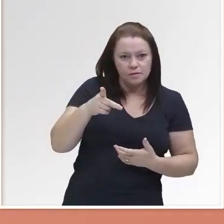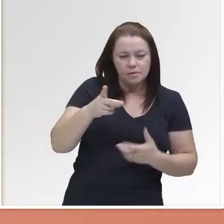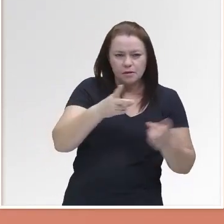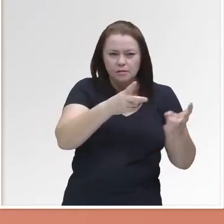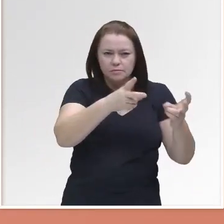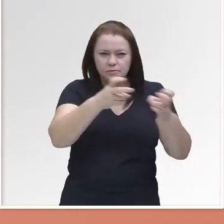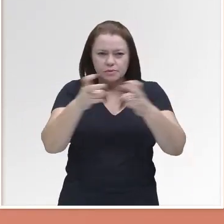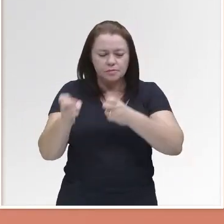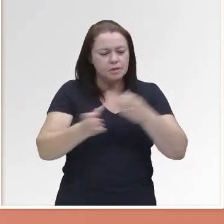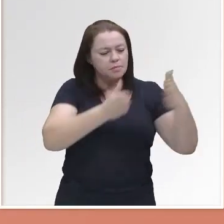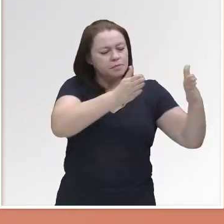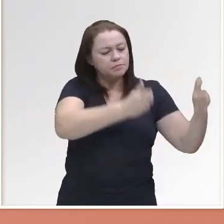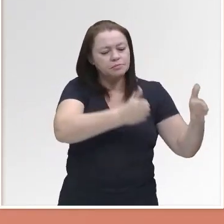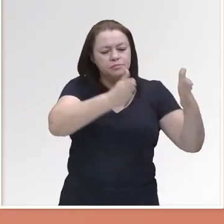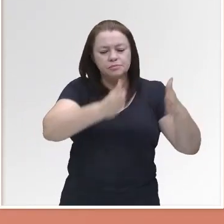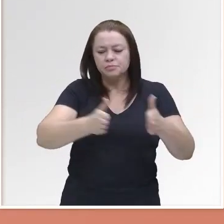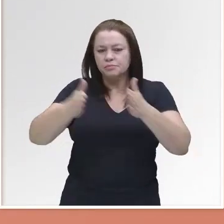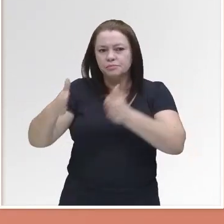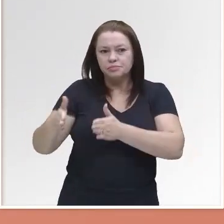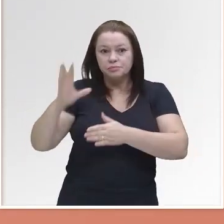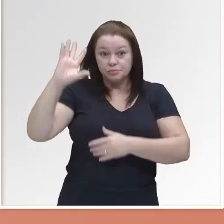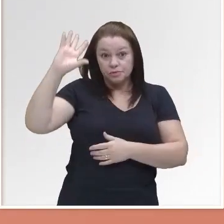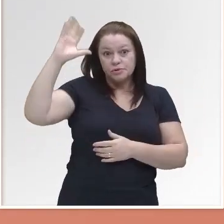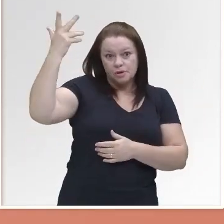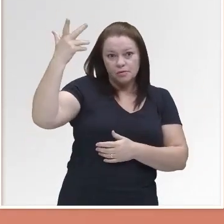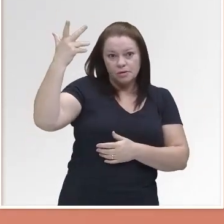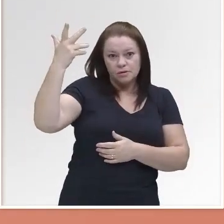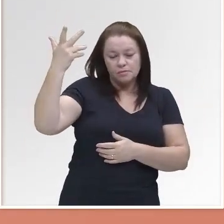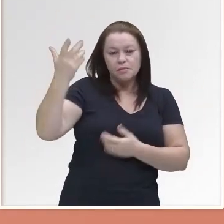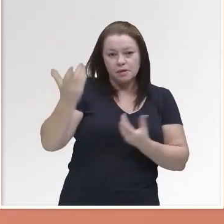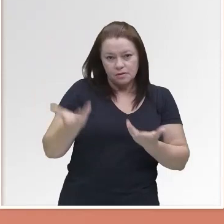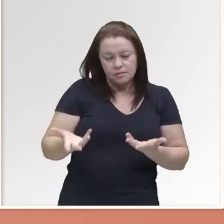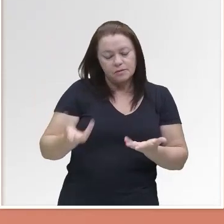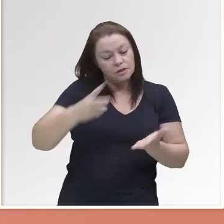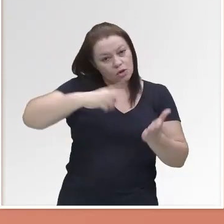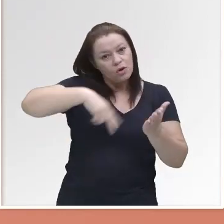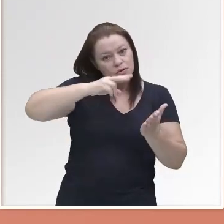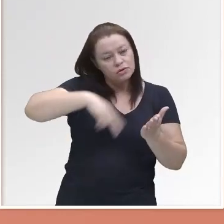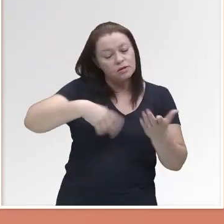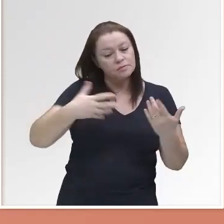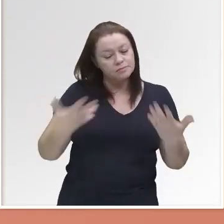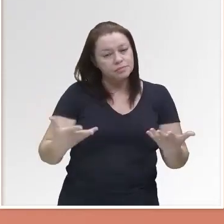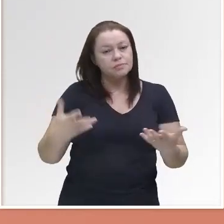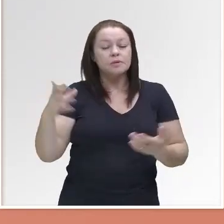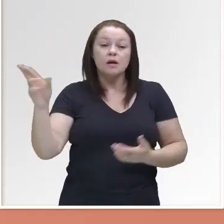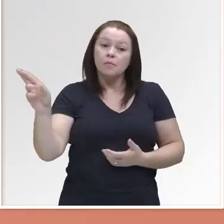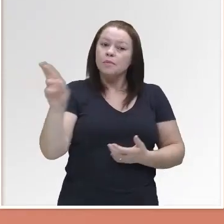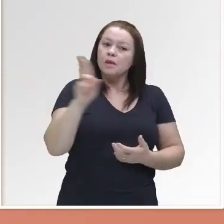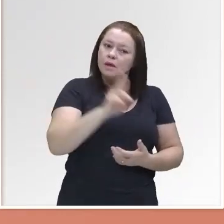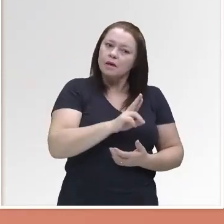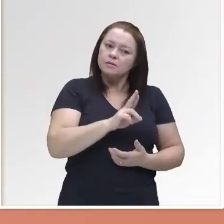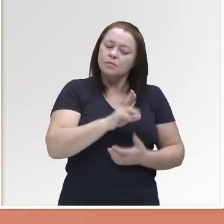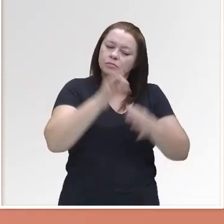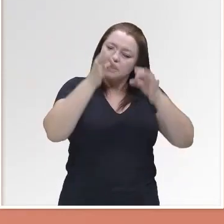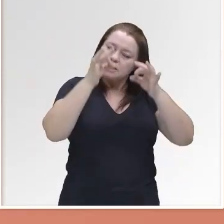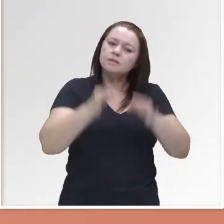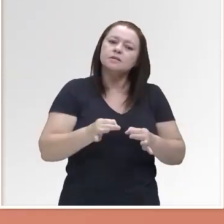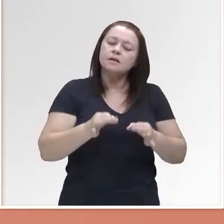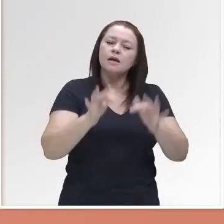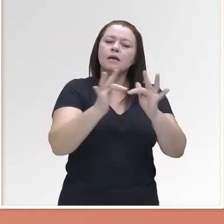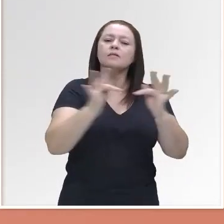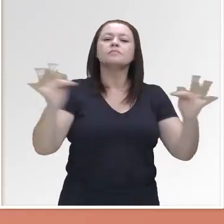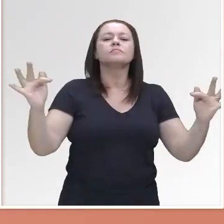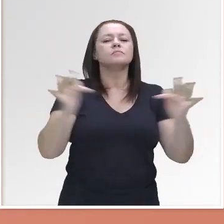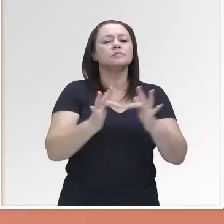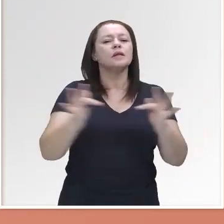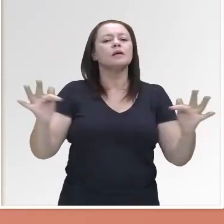irá acontecer depois desse trecho que nós lemos? Então, tente acertar a alternativa correta nas frases que